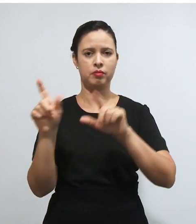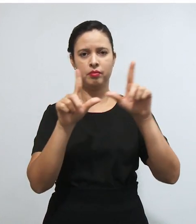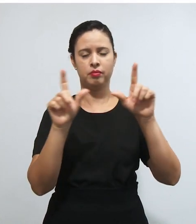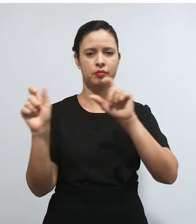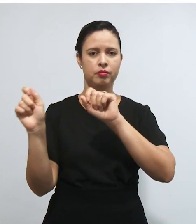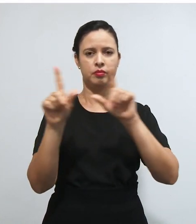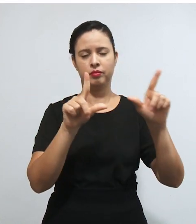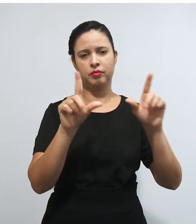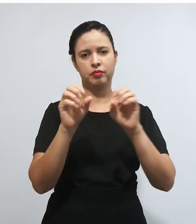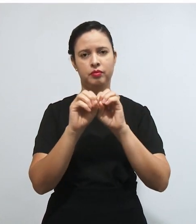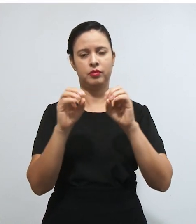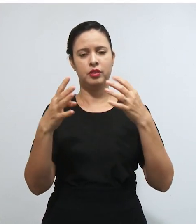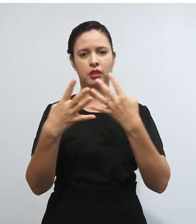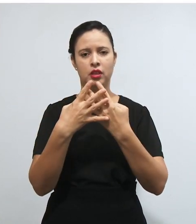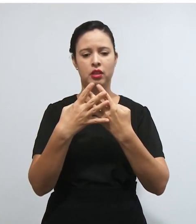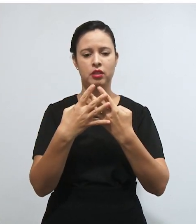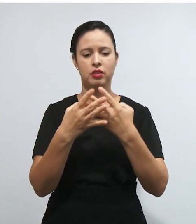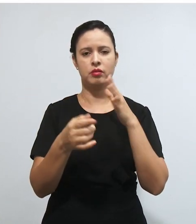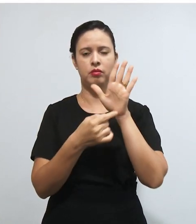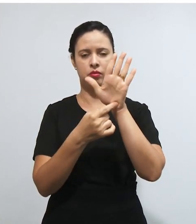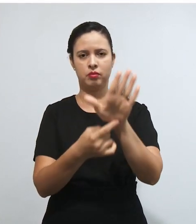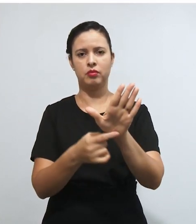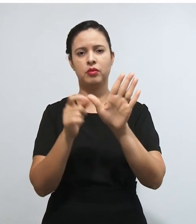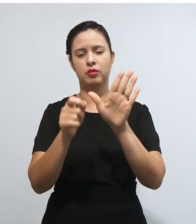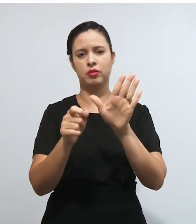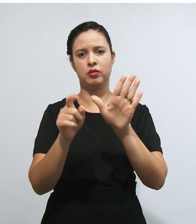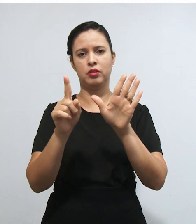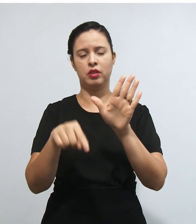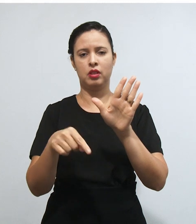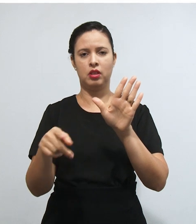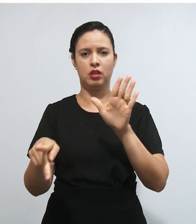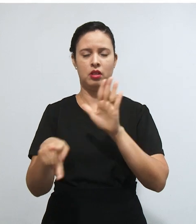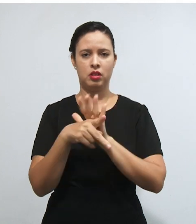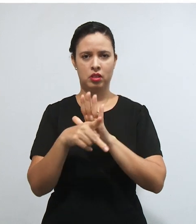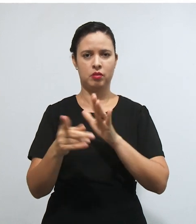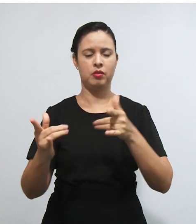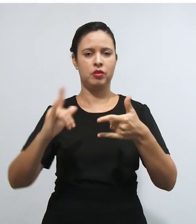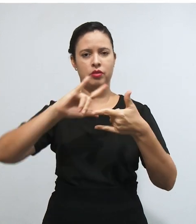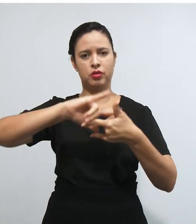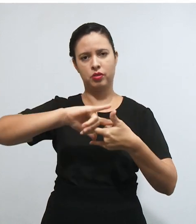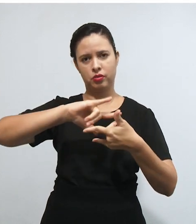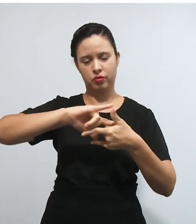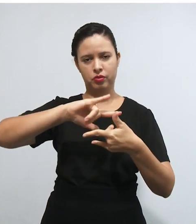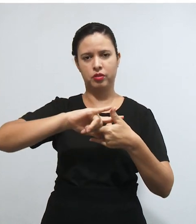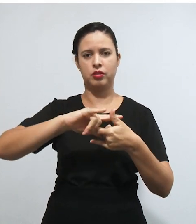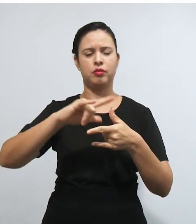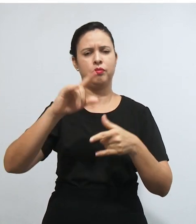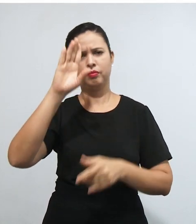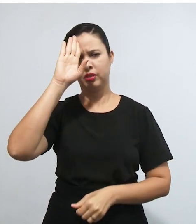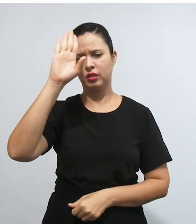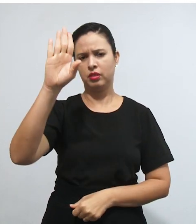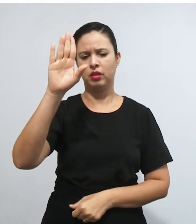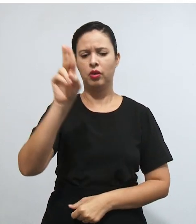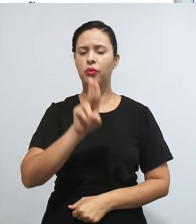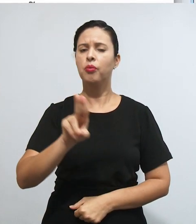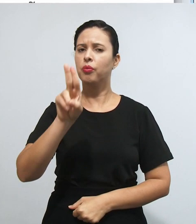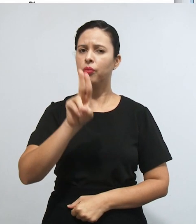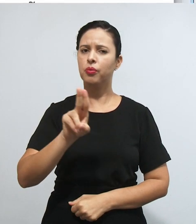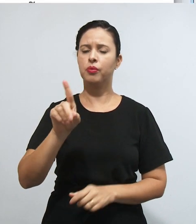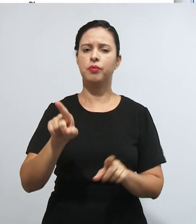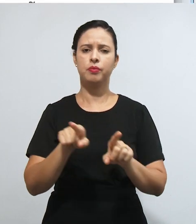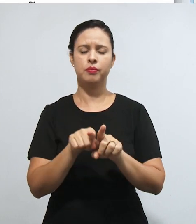tá? E especificamente a gente está trazendo para vocês o PowerPoint, tá? Então vou trazer as principais funcionalidades do